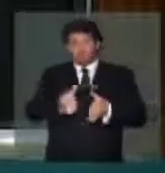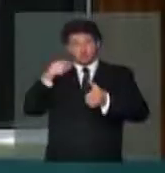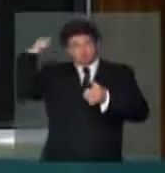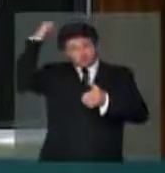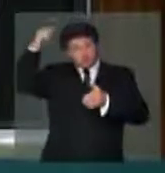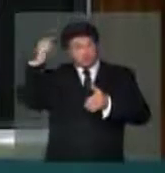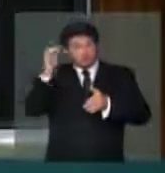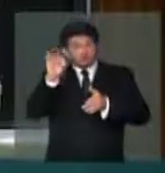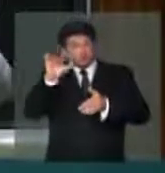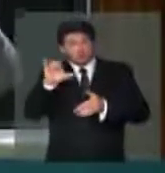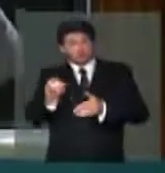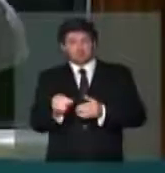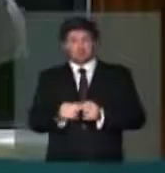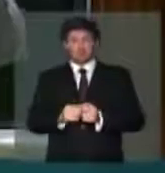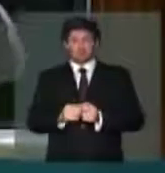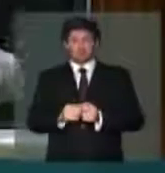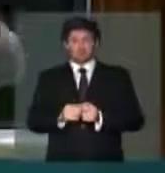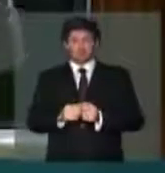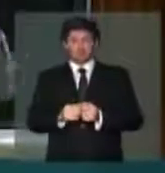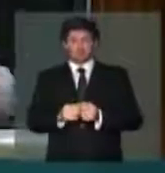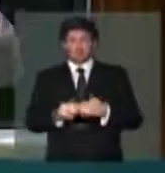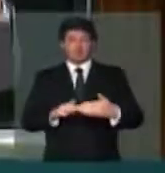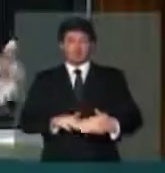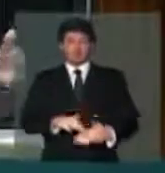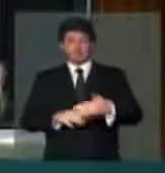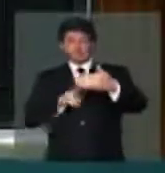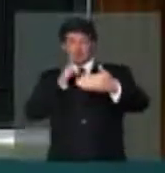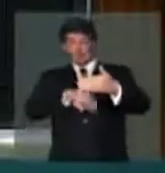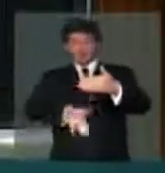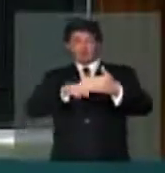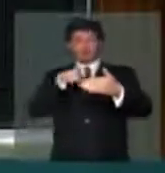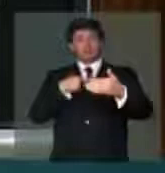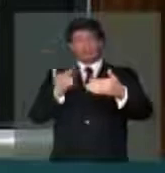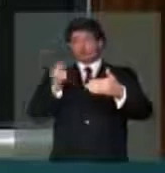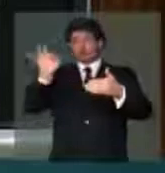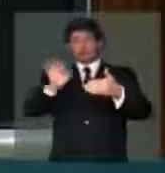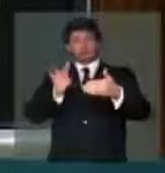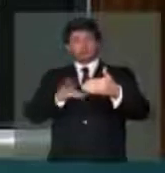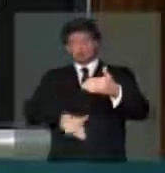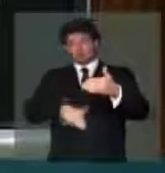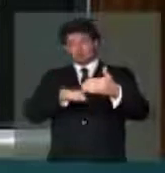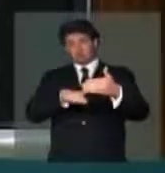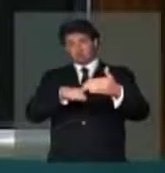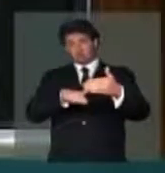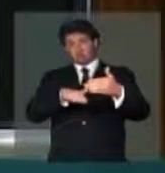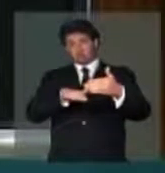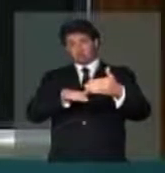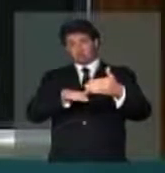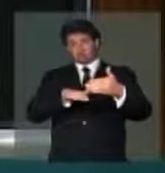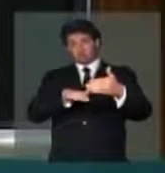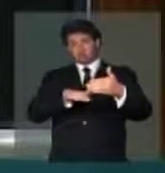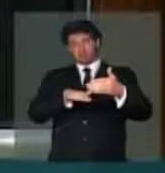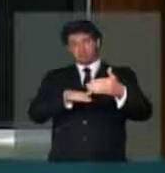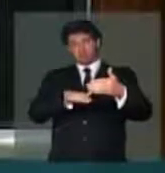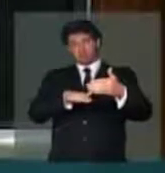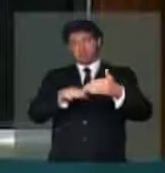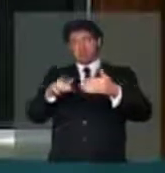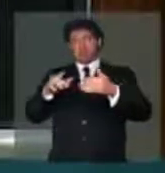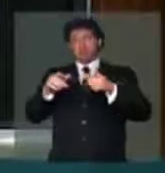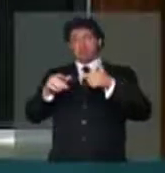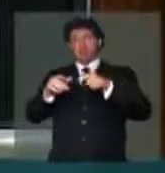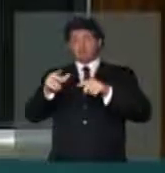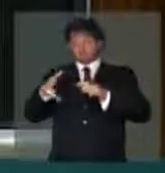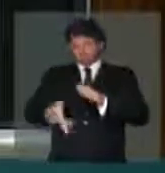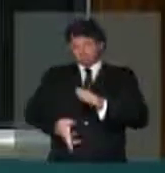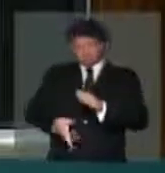Francisco. A barragem tem menos de 20% da sua capacidade, Luiz Couto. A adutora que tira